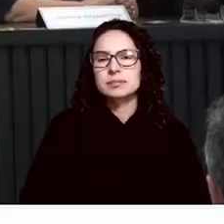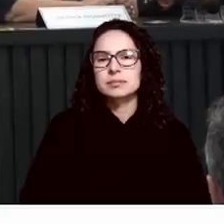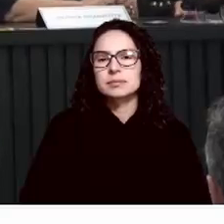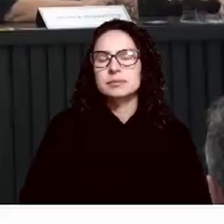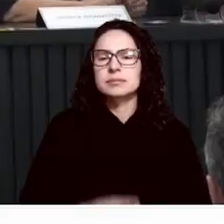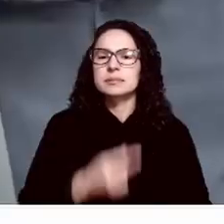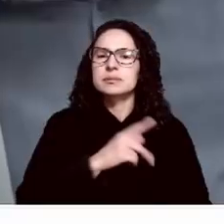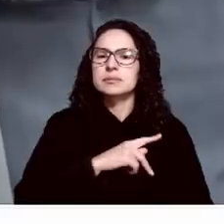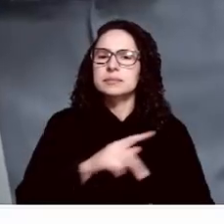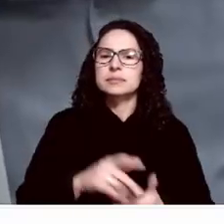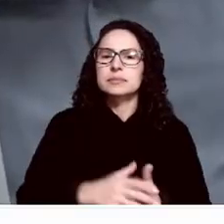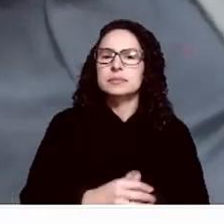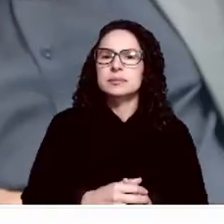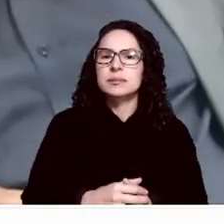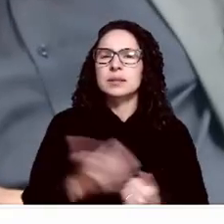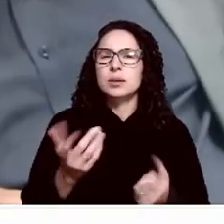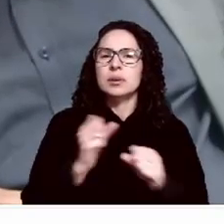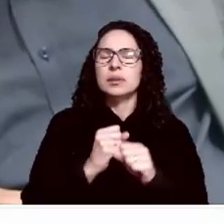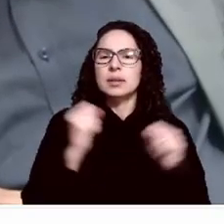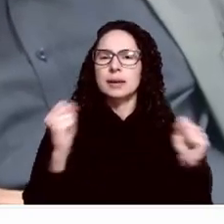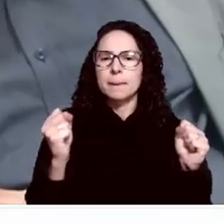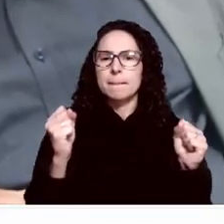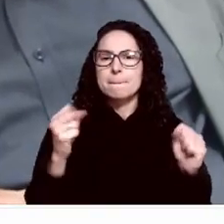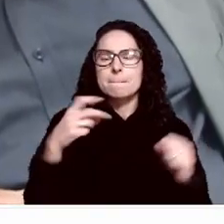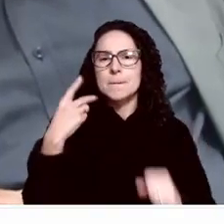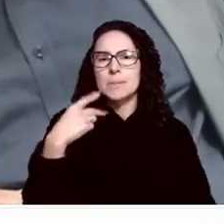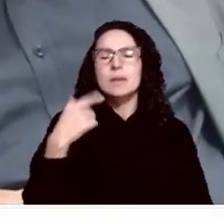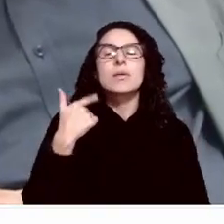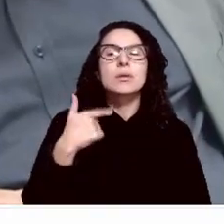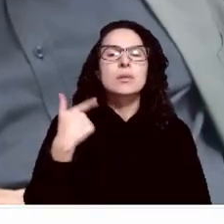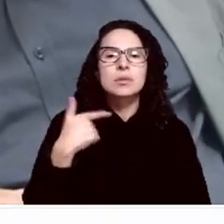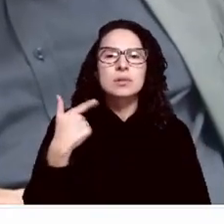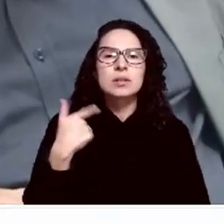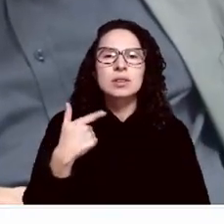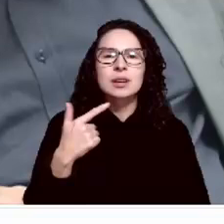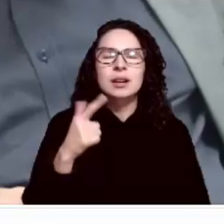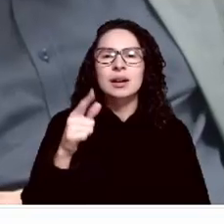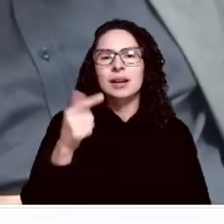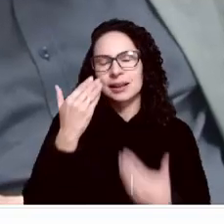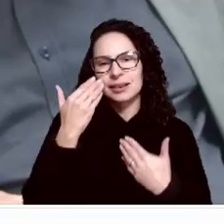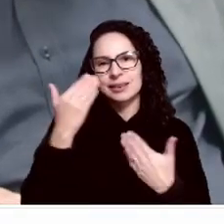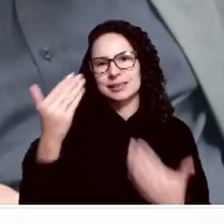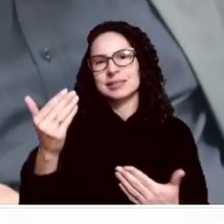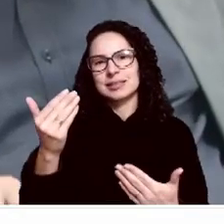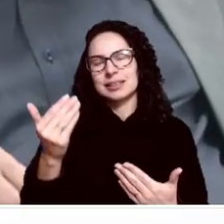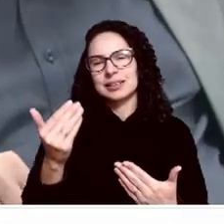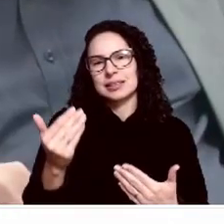Presidente, hoje pela manhã, a vereadora Lourdinha, ela fez o agradecimento